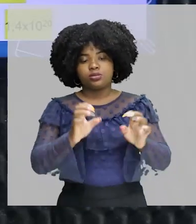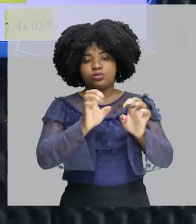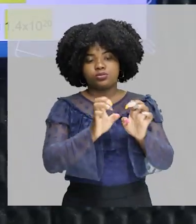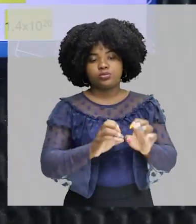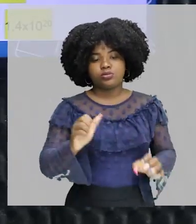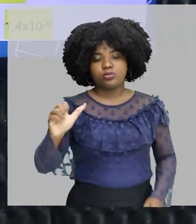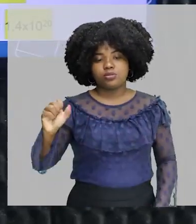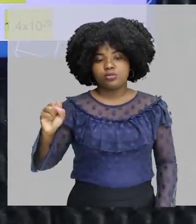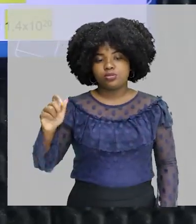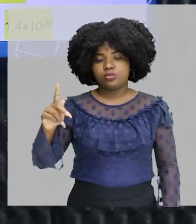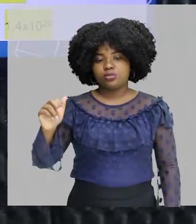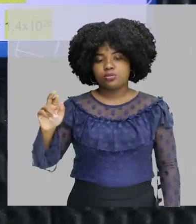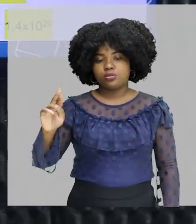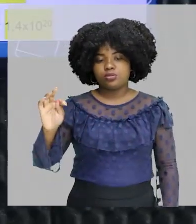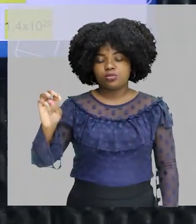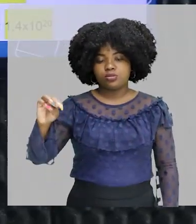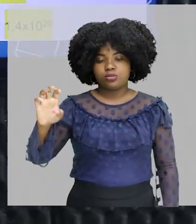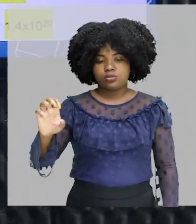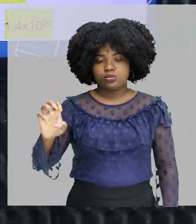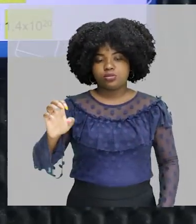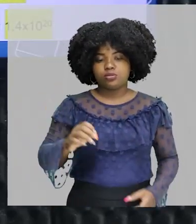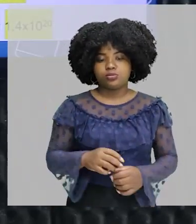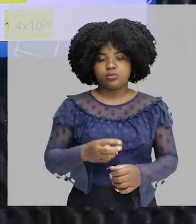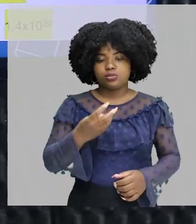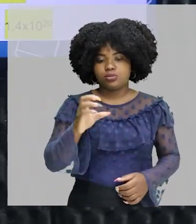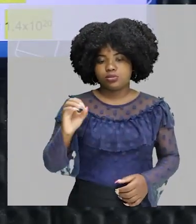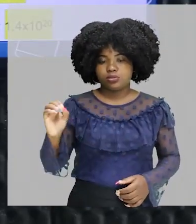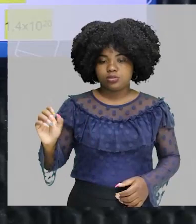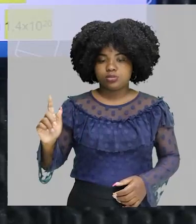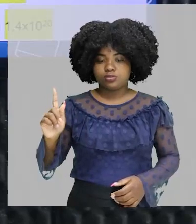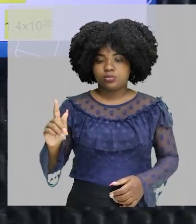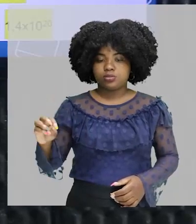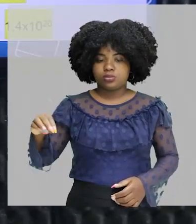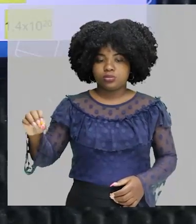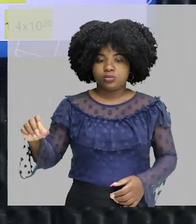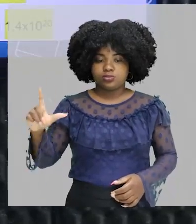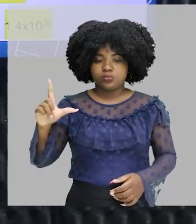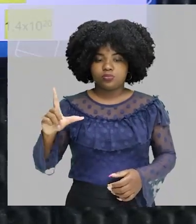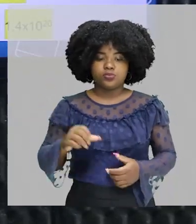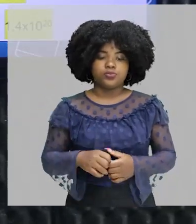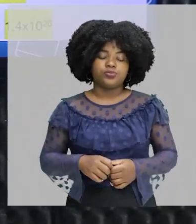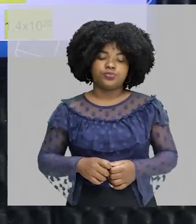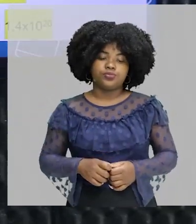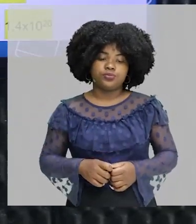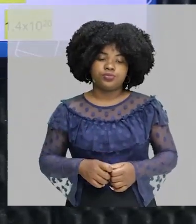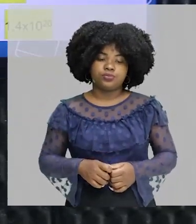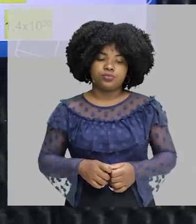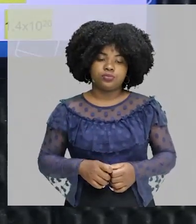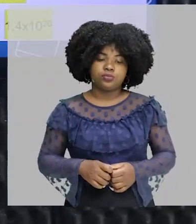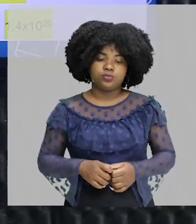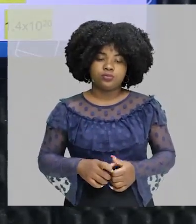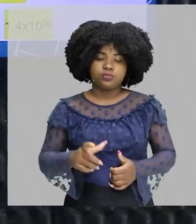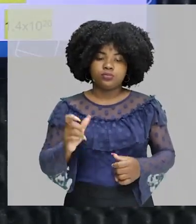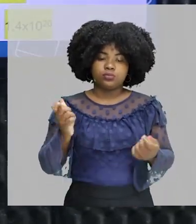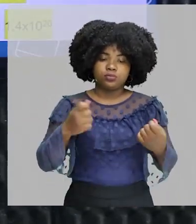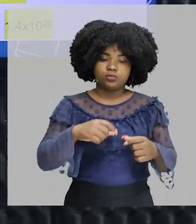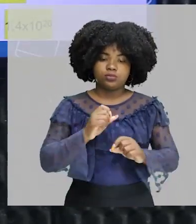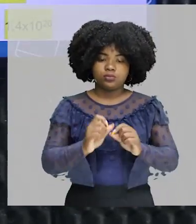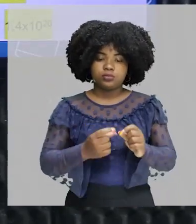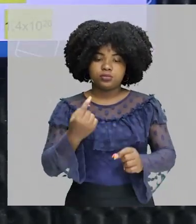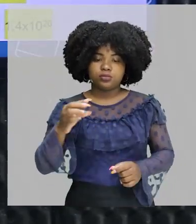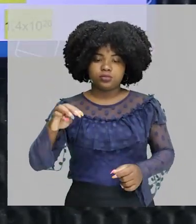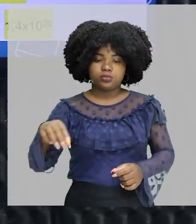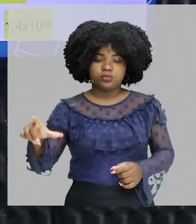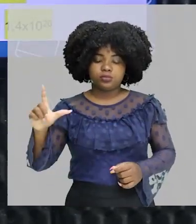de 300 gramas por mol. Então, 300 gramas, certo, vai corresponder a 1 mol. E esse